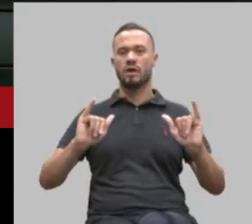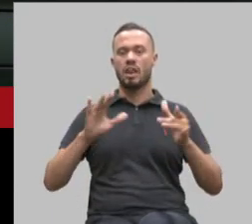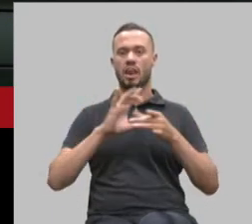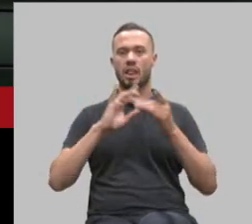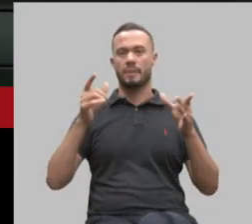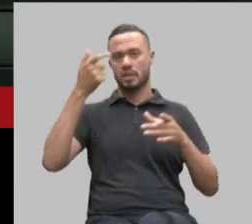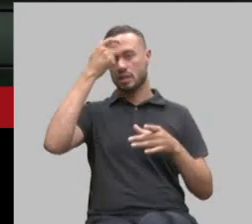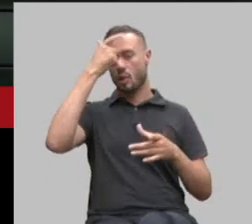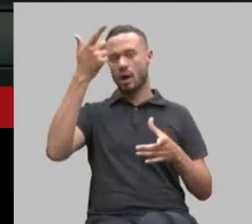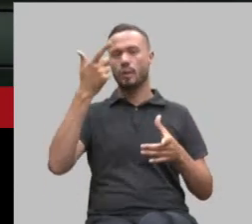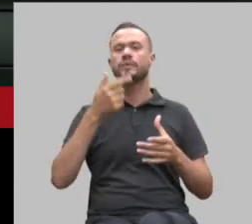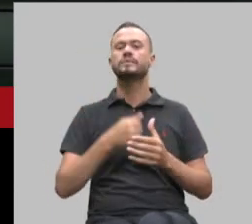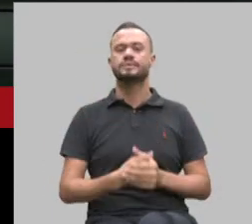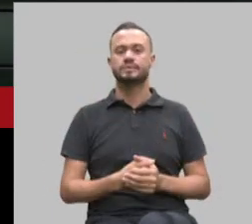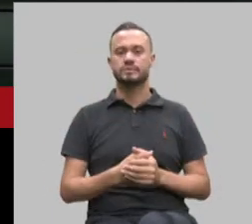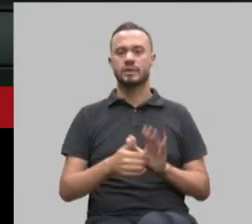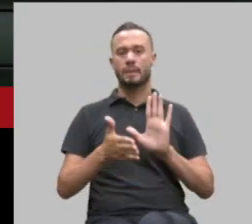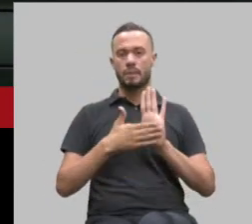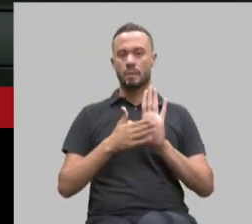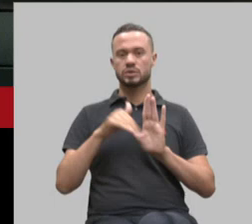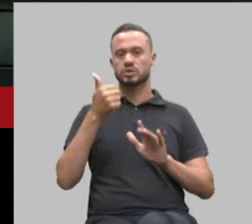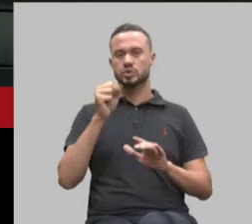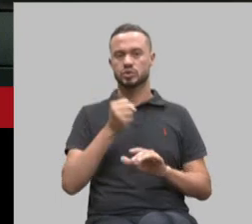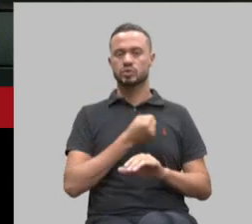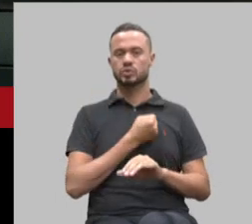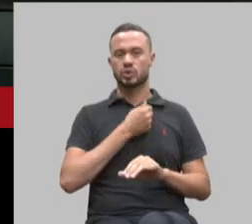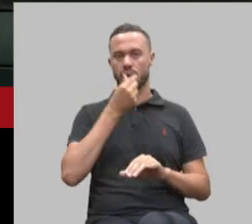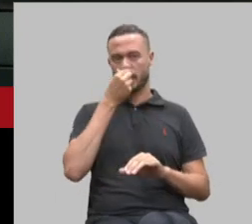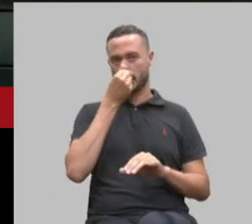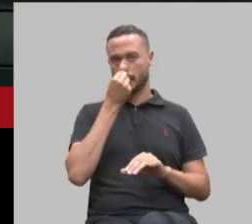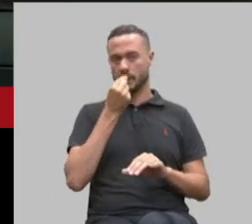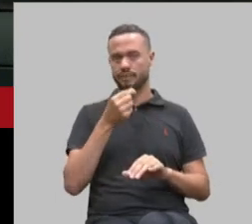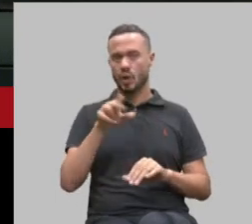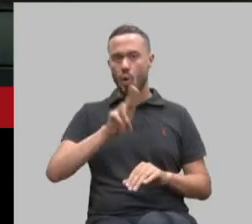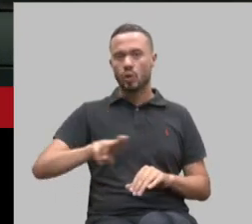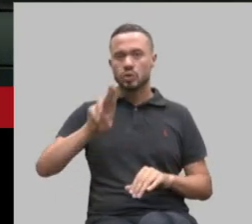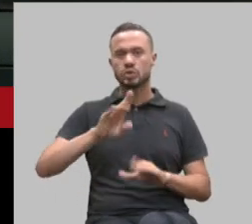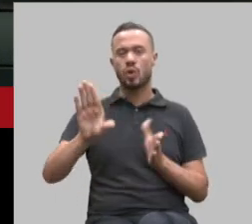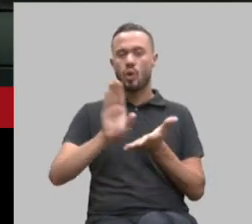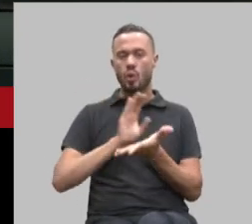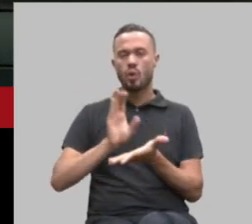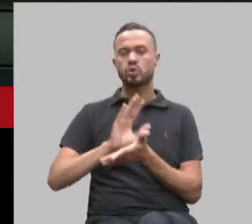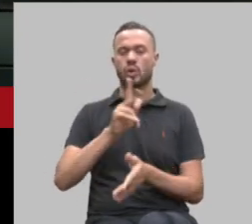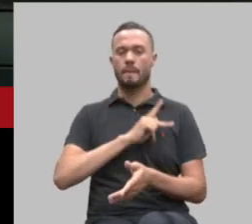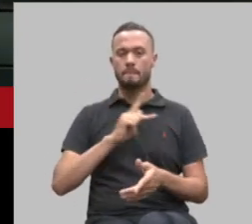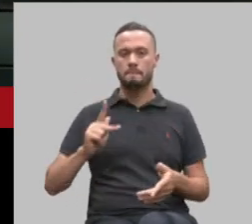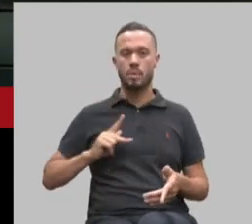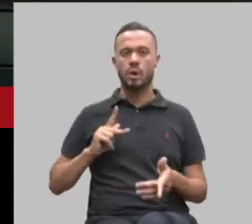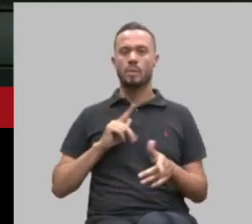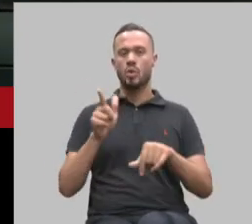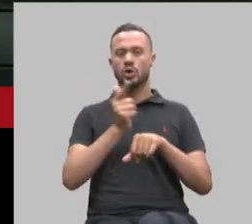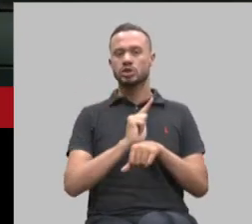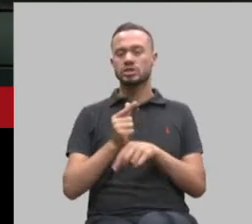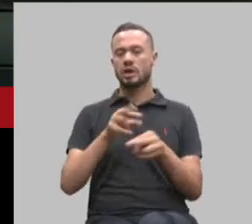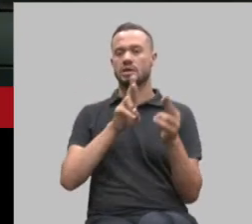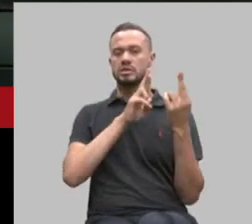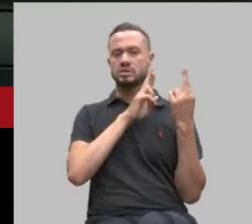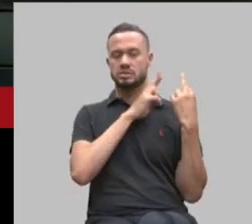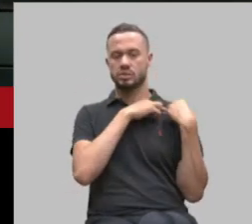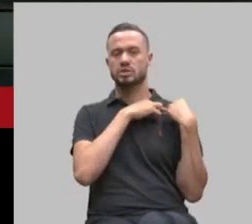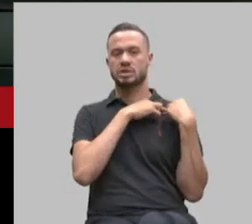18 flexibilização da utilização de recursos públicos por meio de uma Gestão responsável e